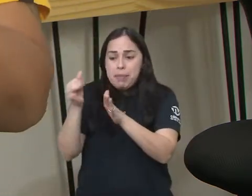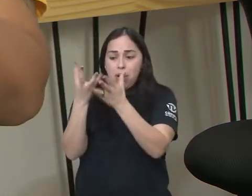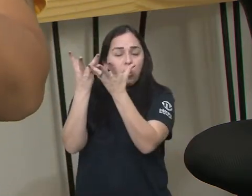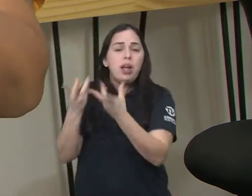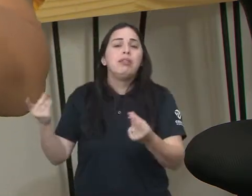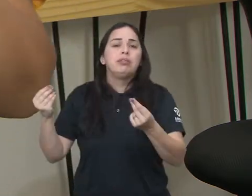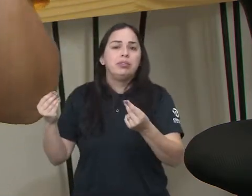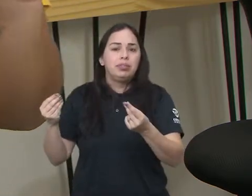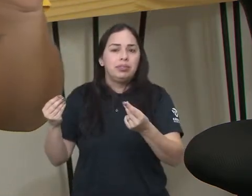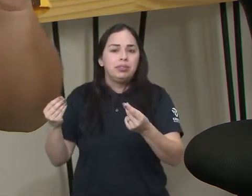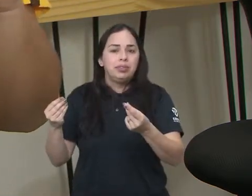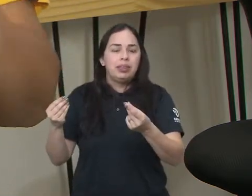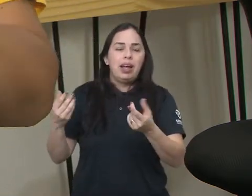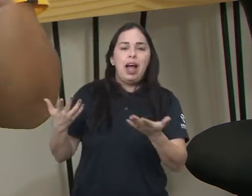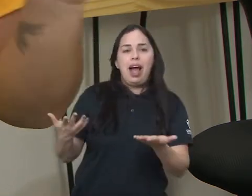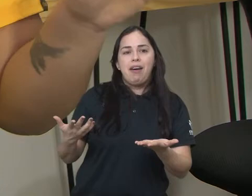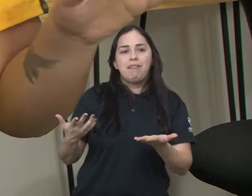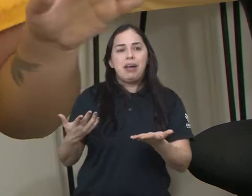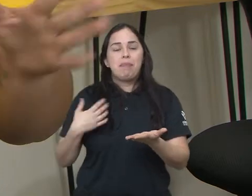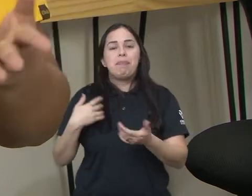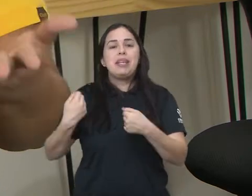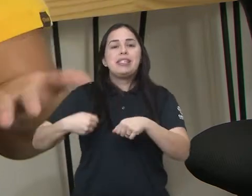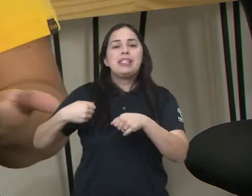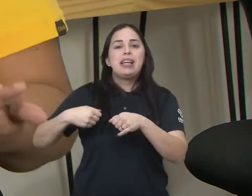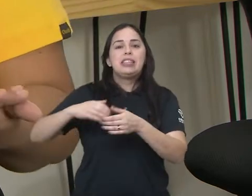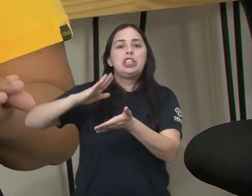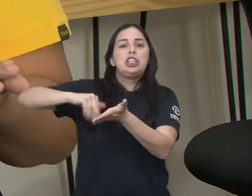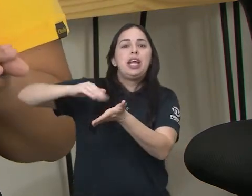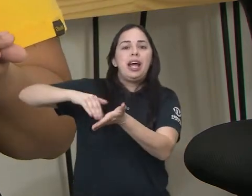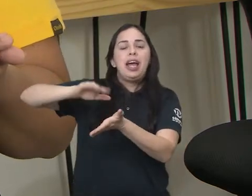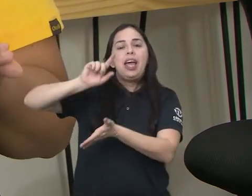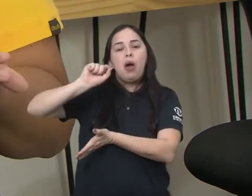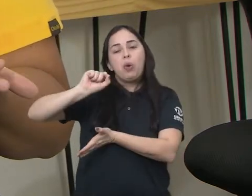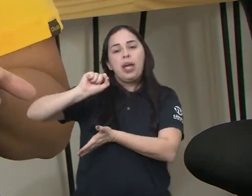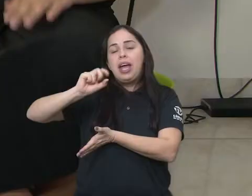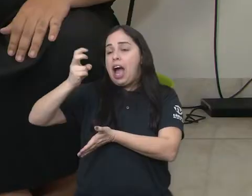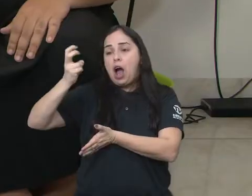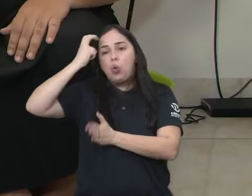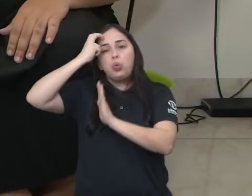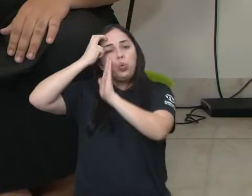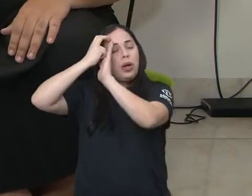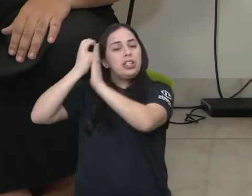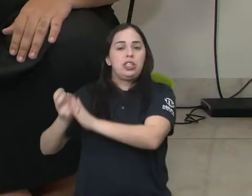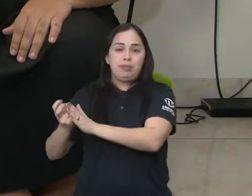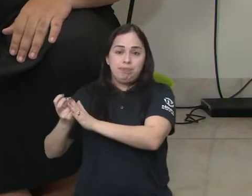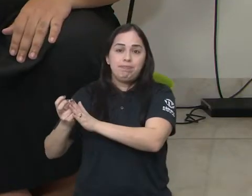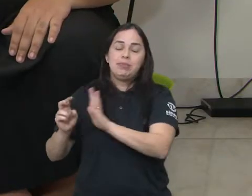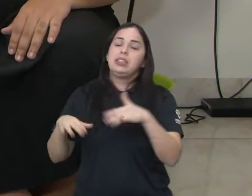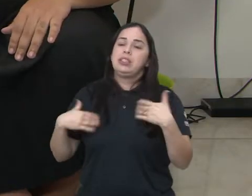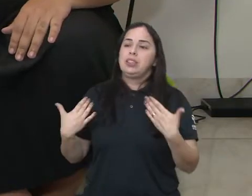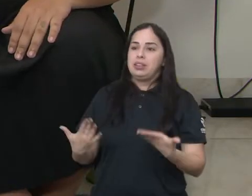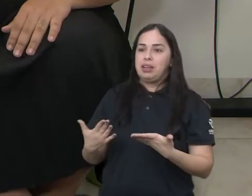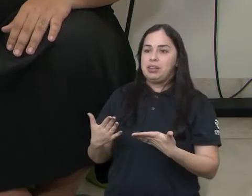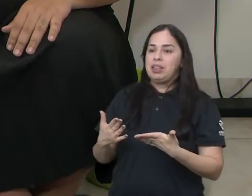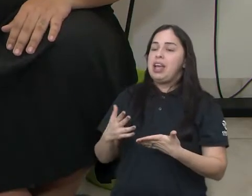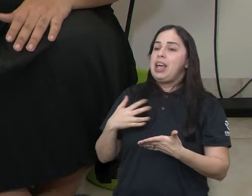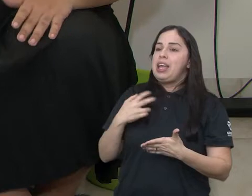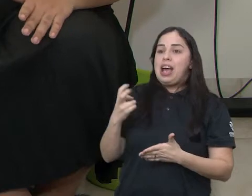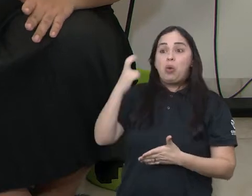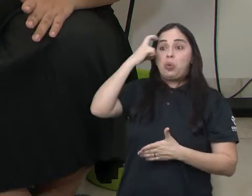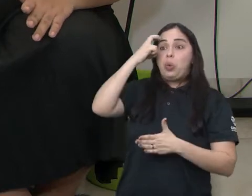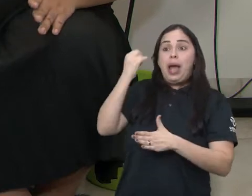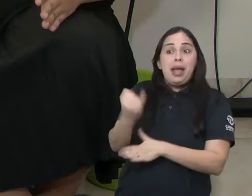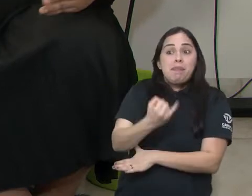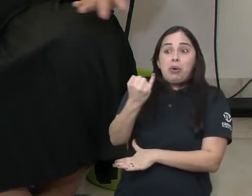tem nem o que discutir. Vamos ter que cortar. É a pasta de cultura. É exatamente por ser essencial para mudar a sociedade,